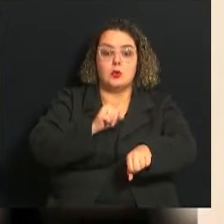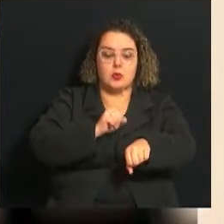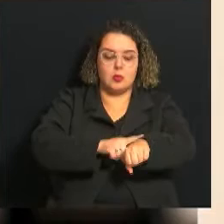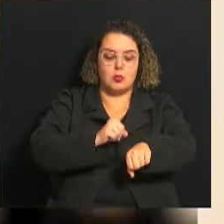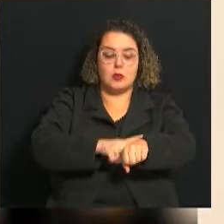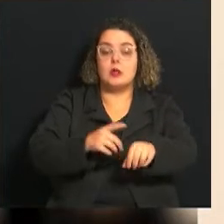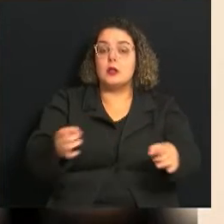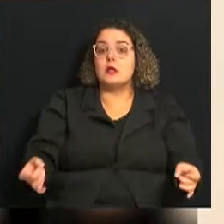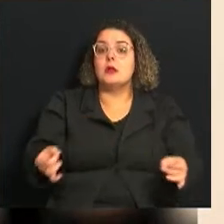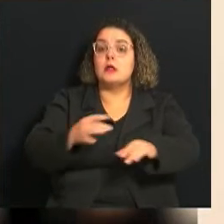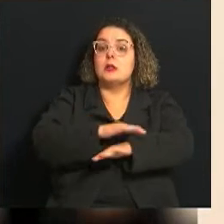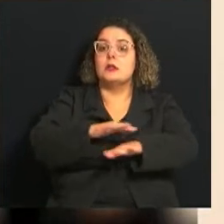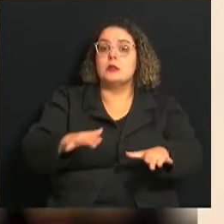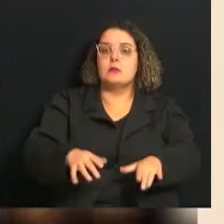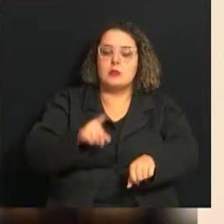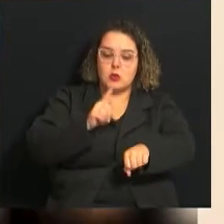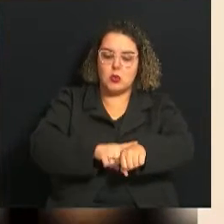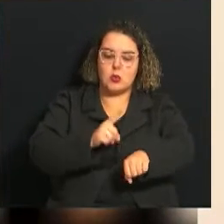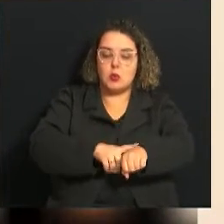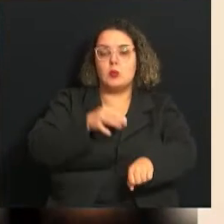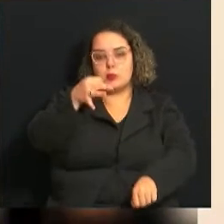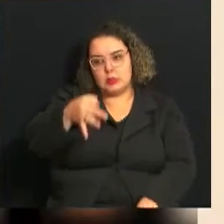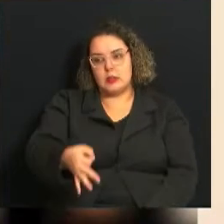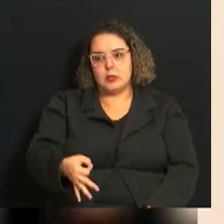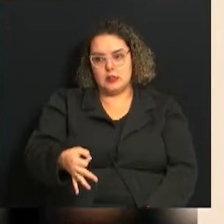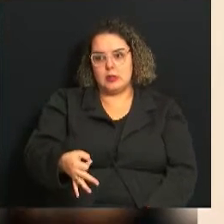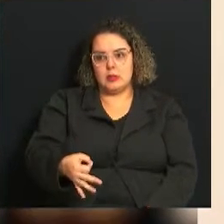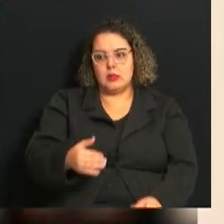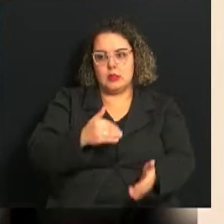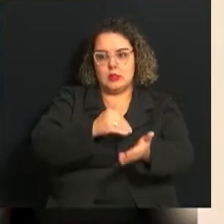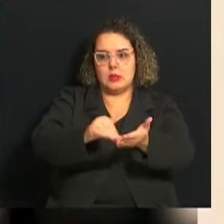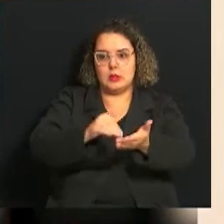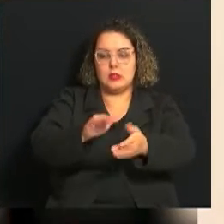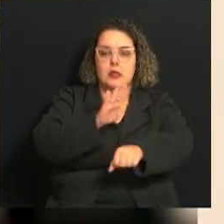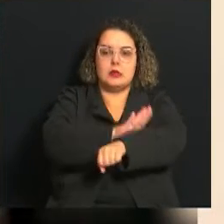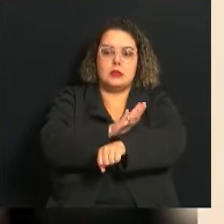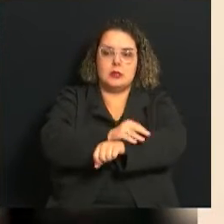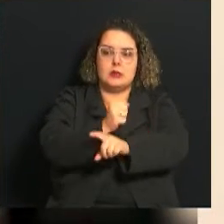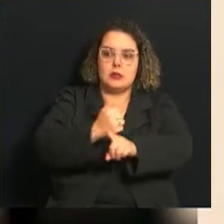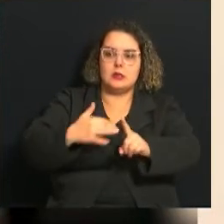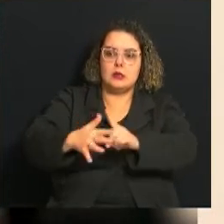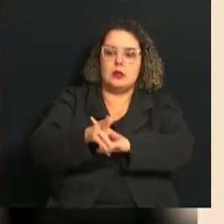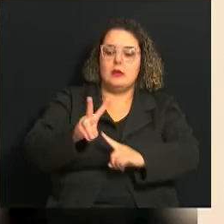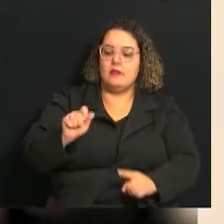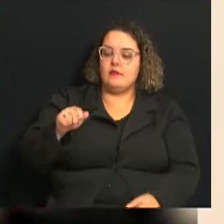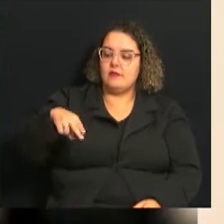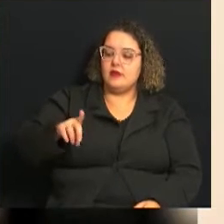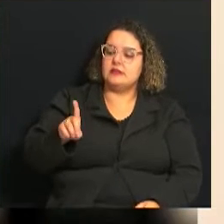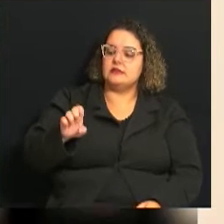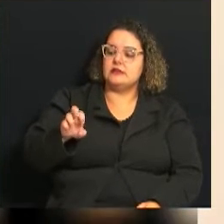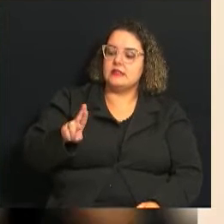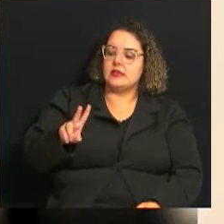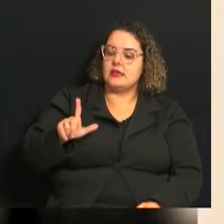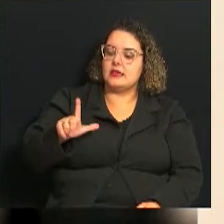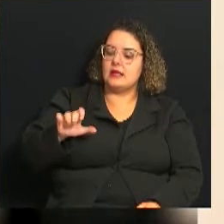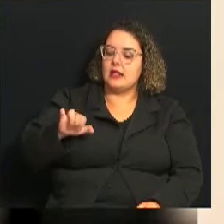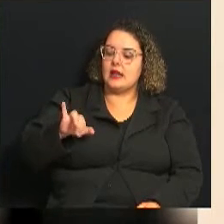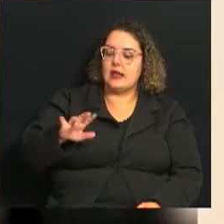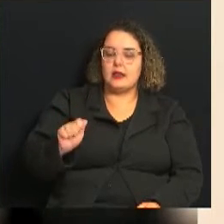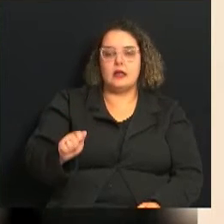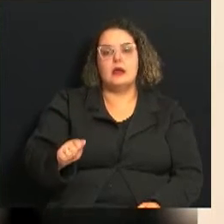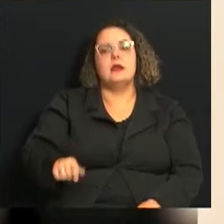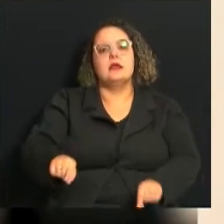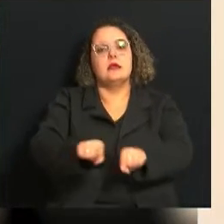proposto. Quero agradecer aqui também a secretária de Assistência, Vandecaia Moro, e a secretária de Cultura,